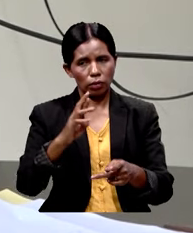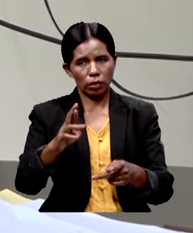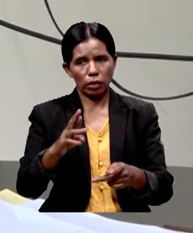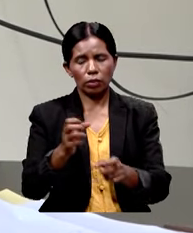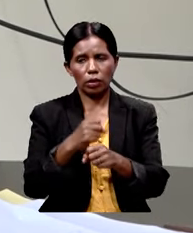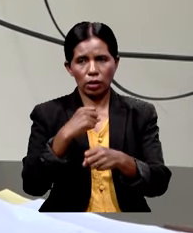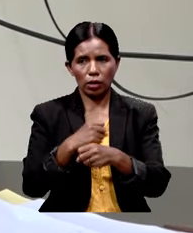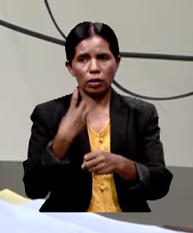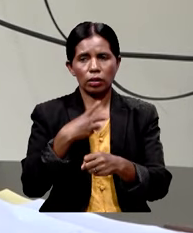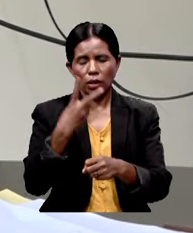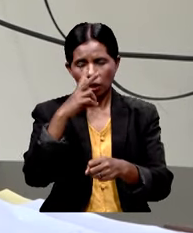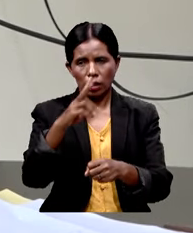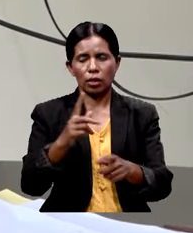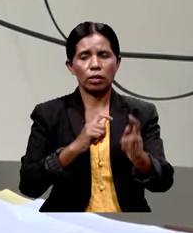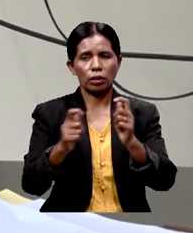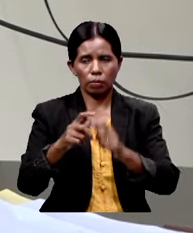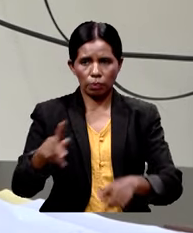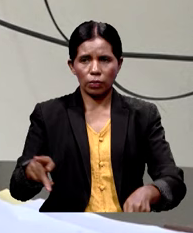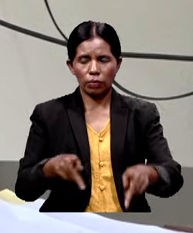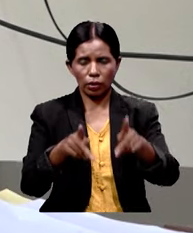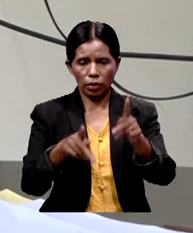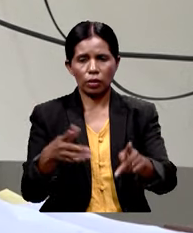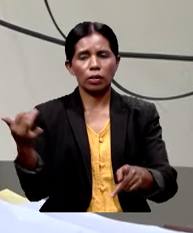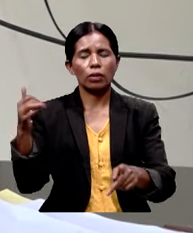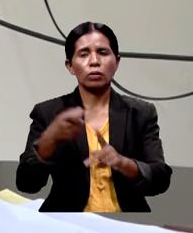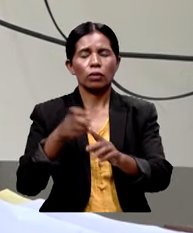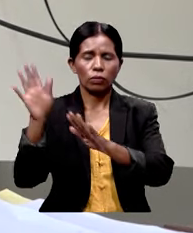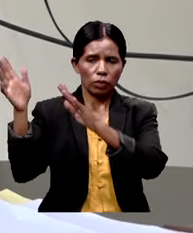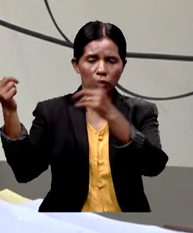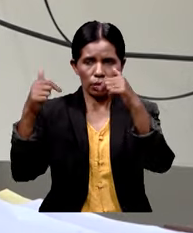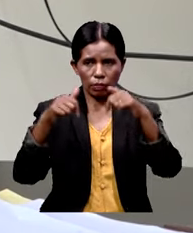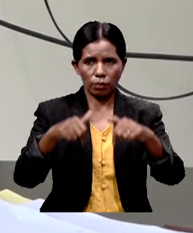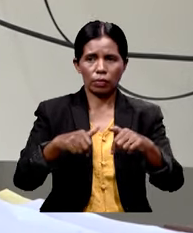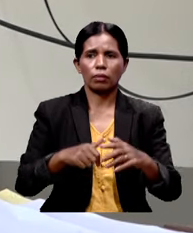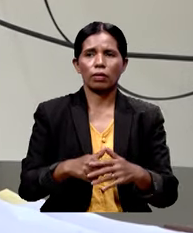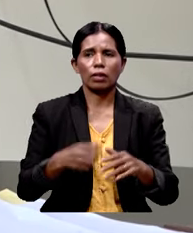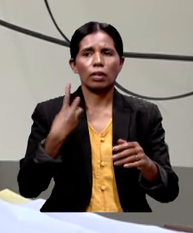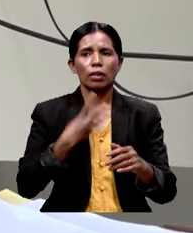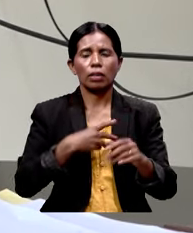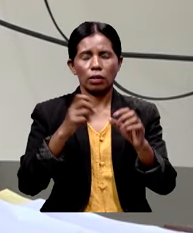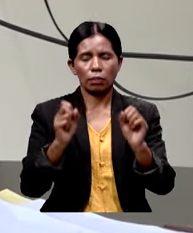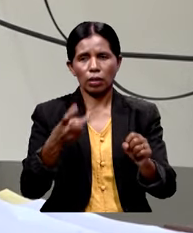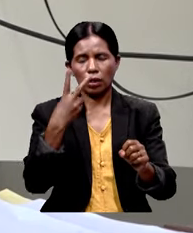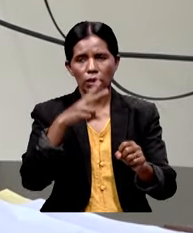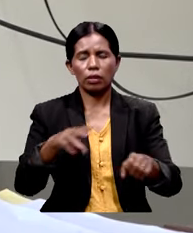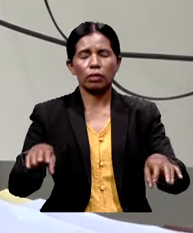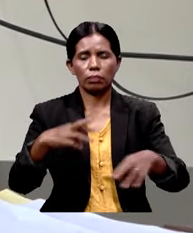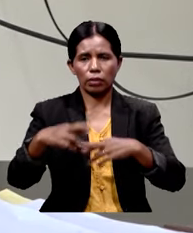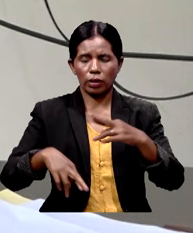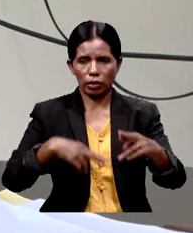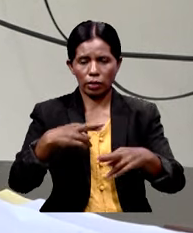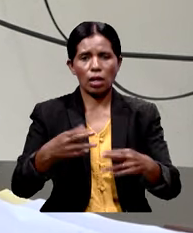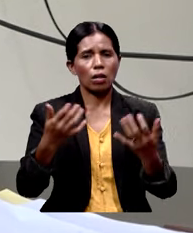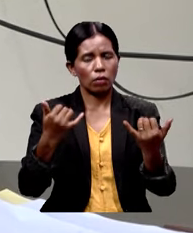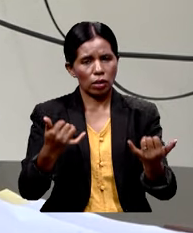nem ita controla transportes públicos interurbano ser precisa ia terminar né a tudo nem bele controla ser nem circulação mas